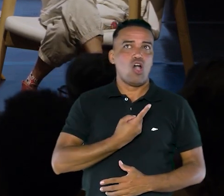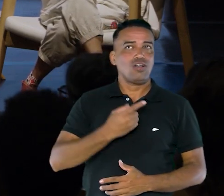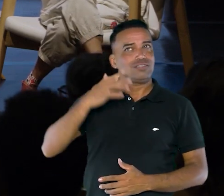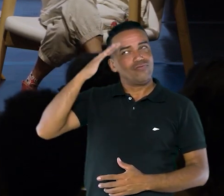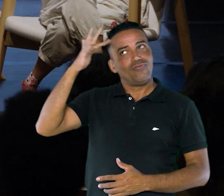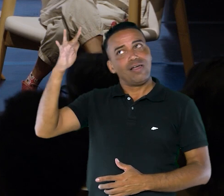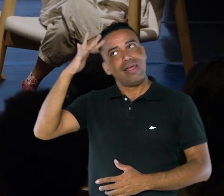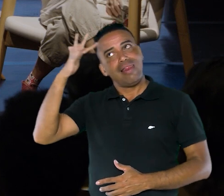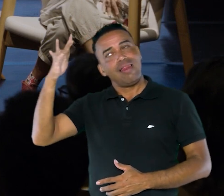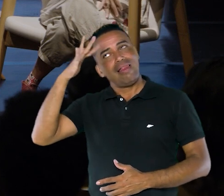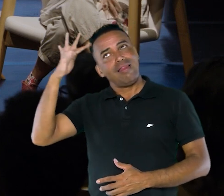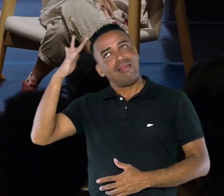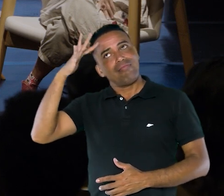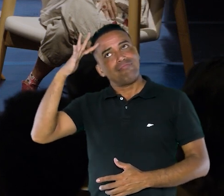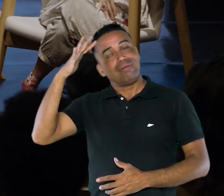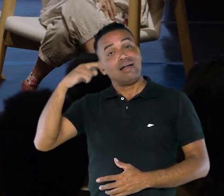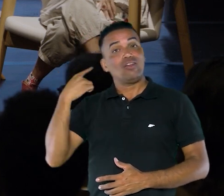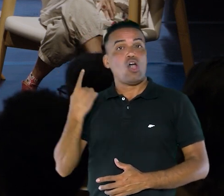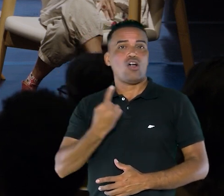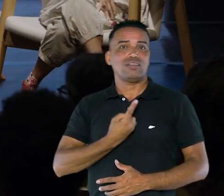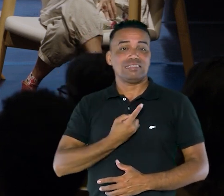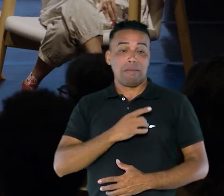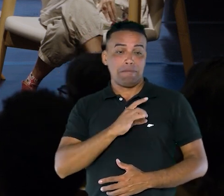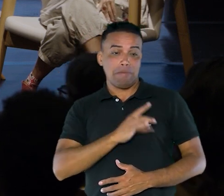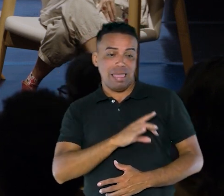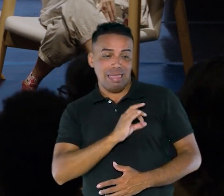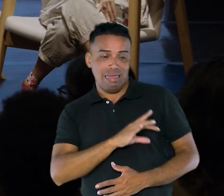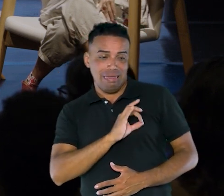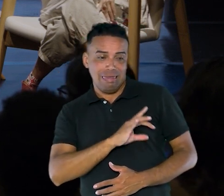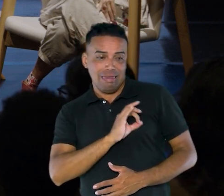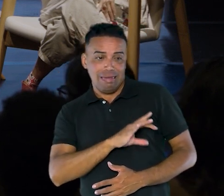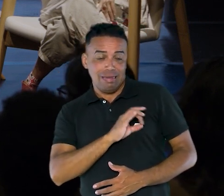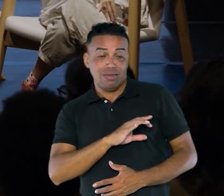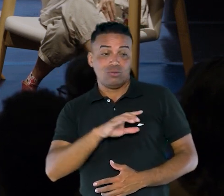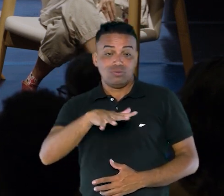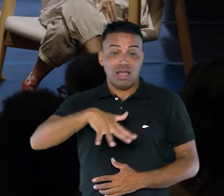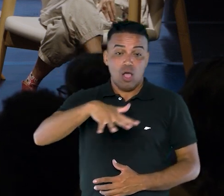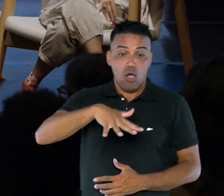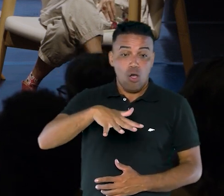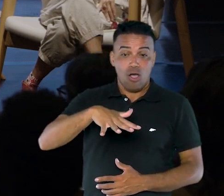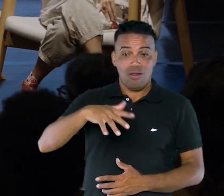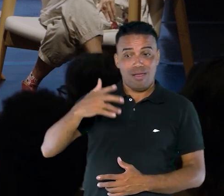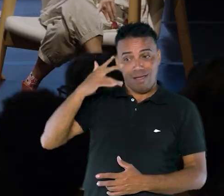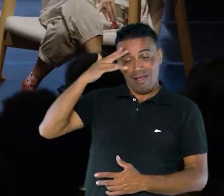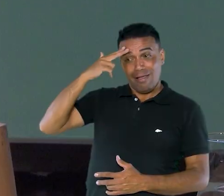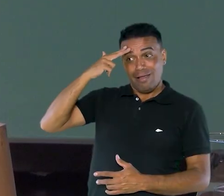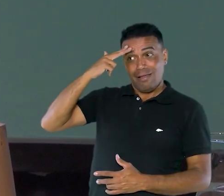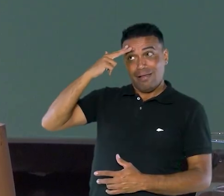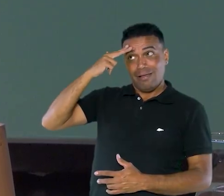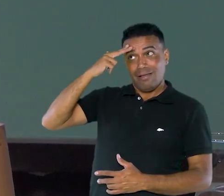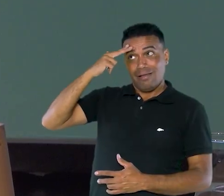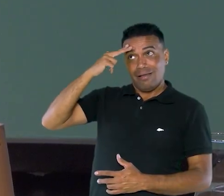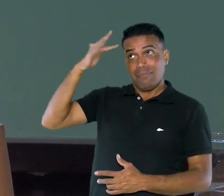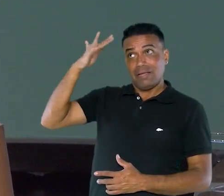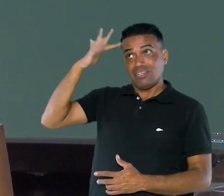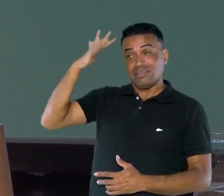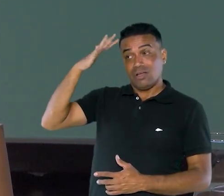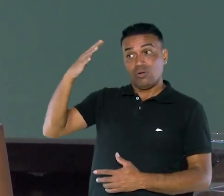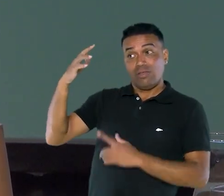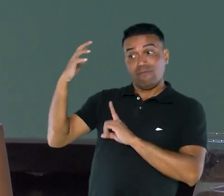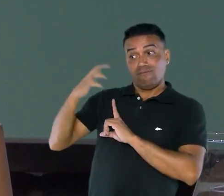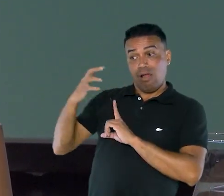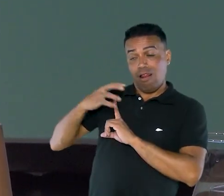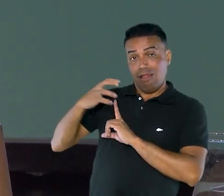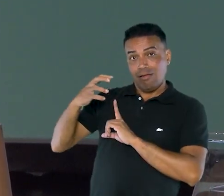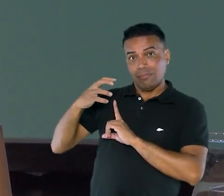fantasia, a gente imagina, a gente tem medo de algo da ordem do imaginário que nos atinge. E, às